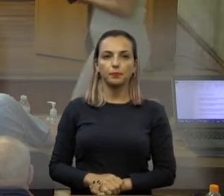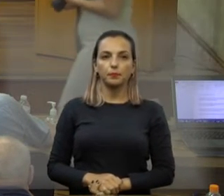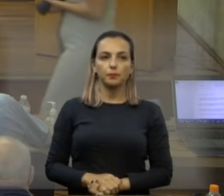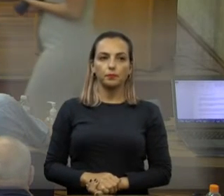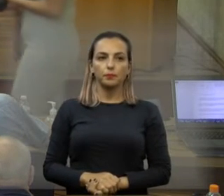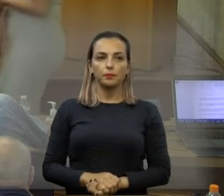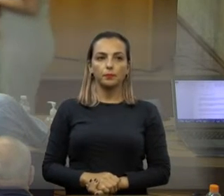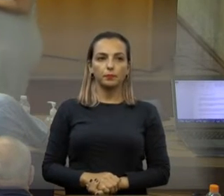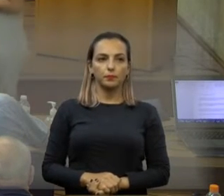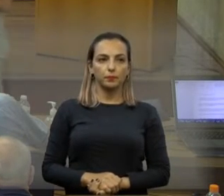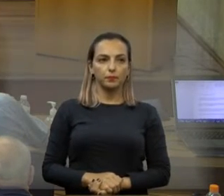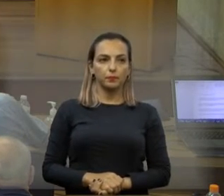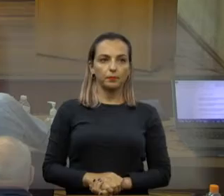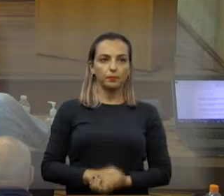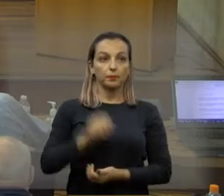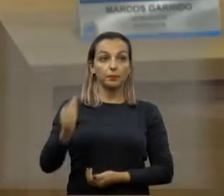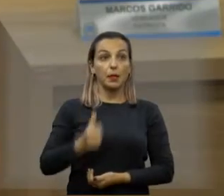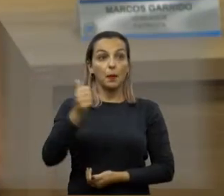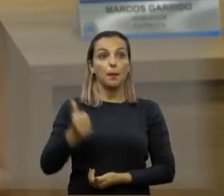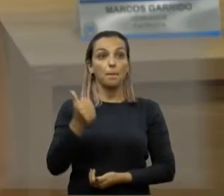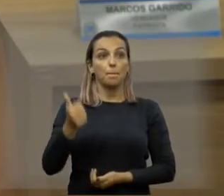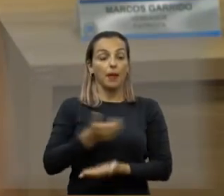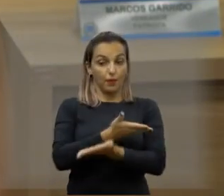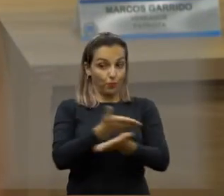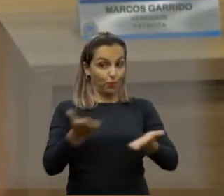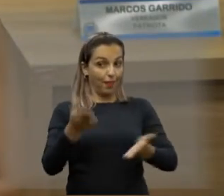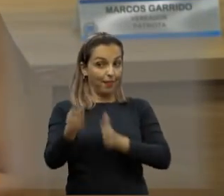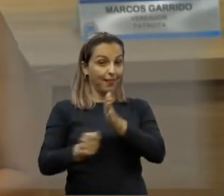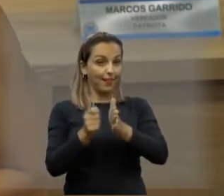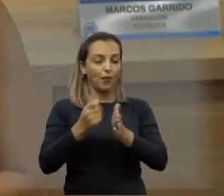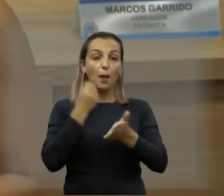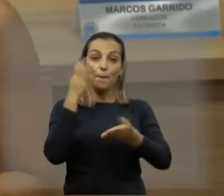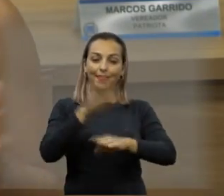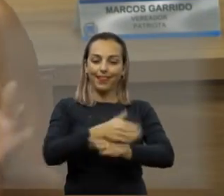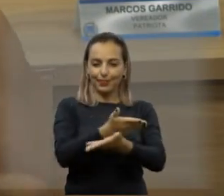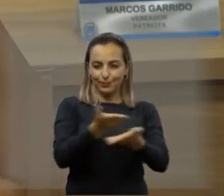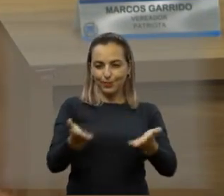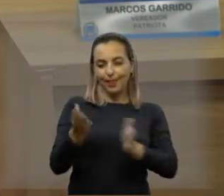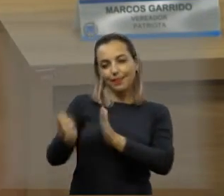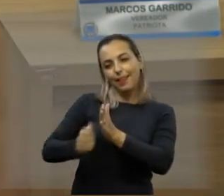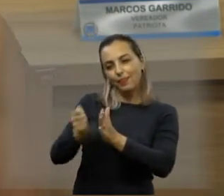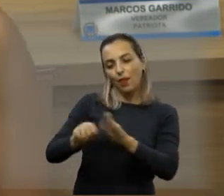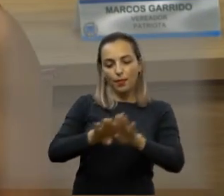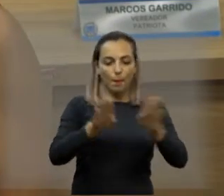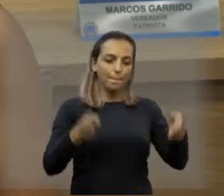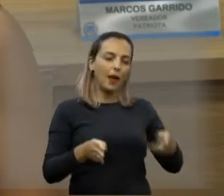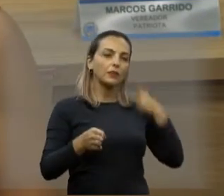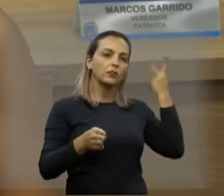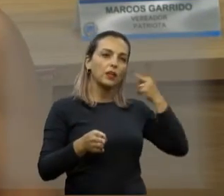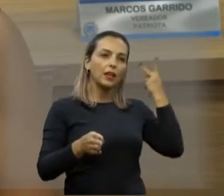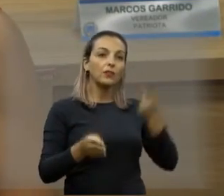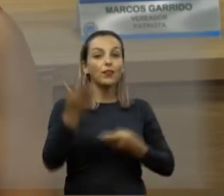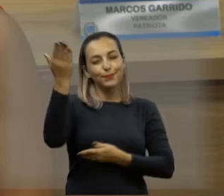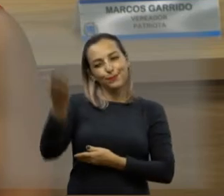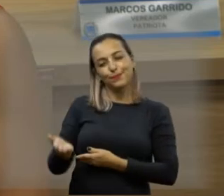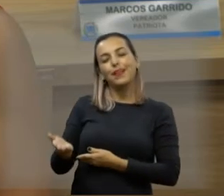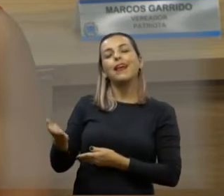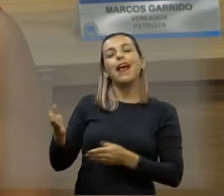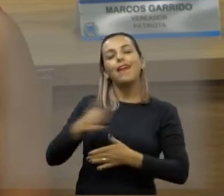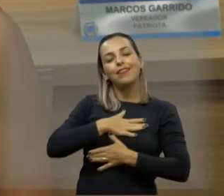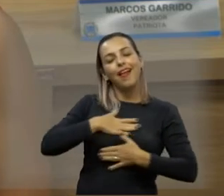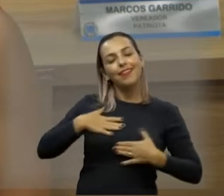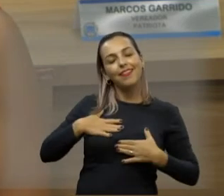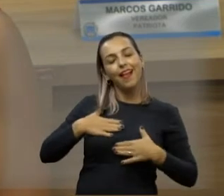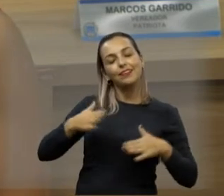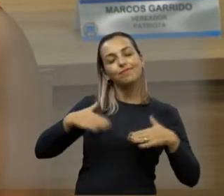bom obrigada senhor presidente a primeira vez que eu me refiro ao povo de Araraquara então muito boa tarde Araraquara Boa tarde a mesa os vereadores Boa tarde sei se uma